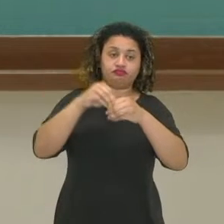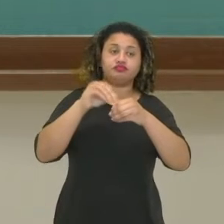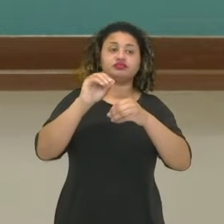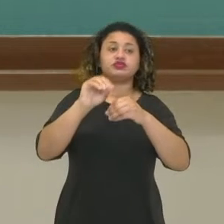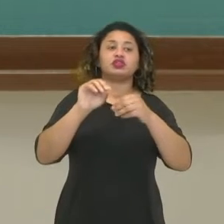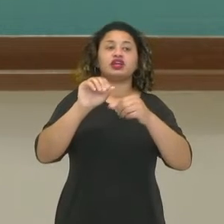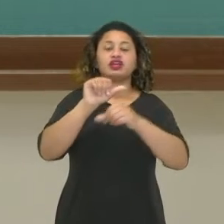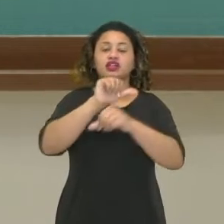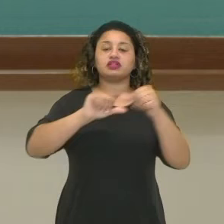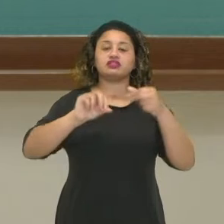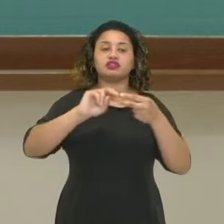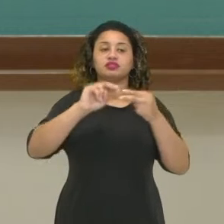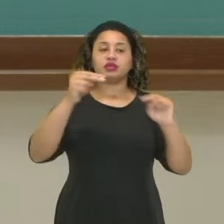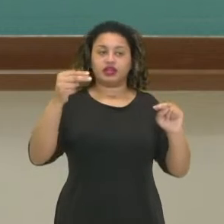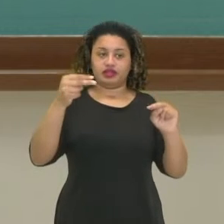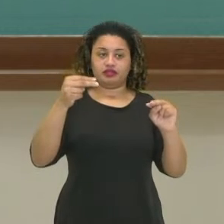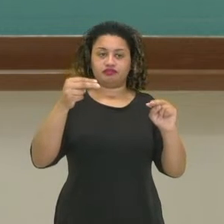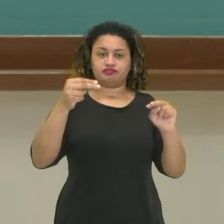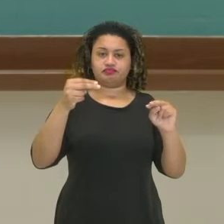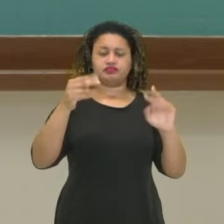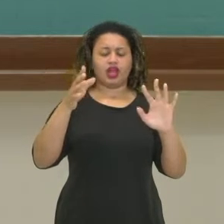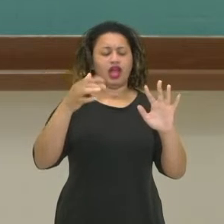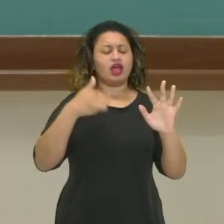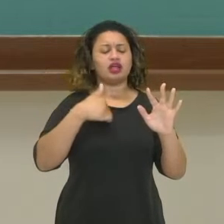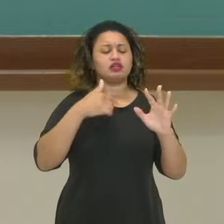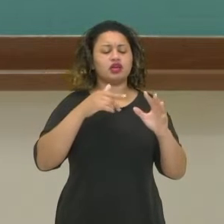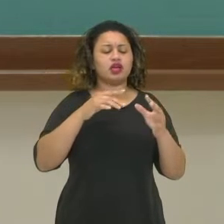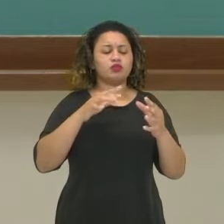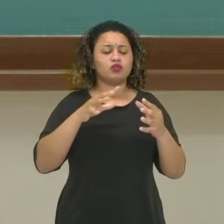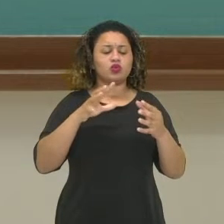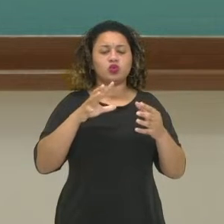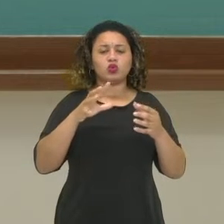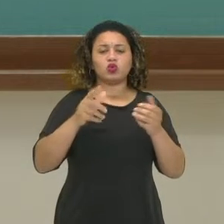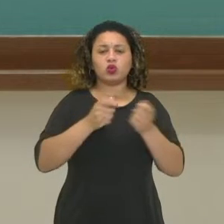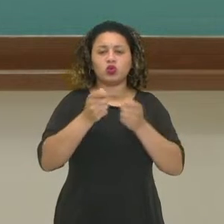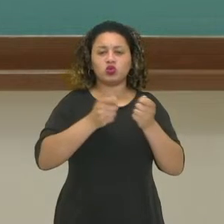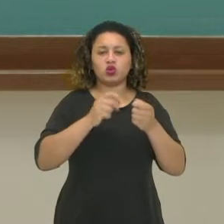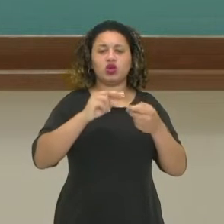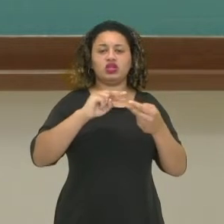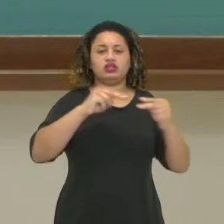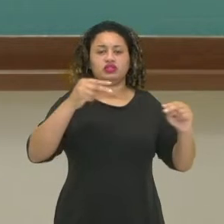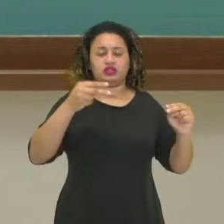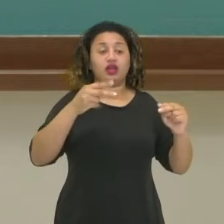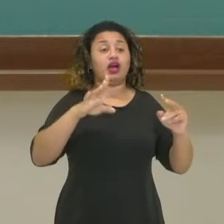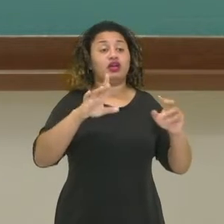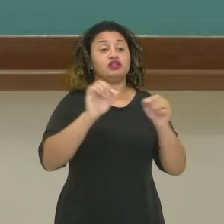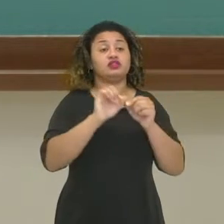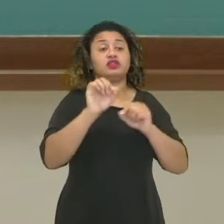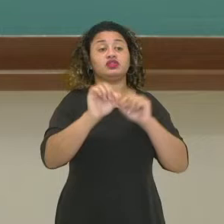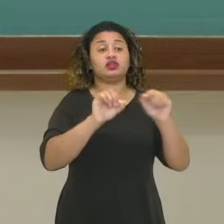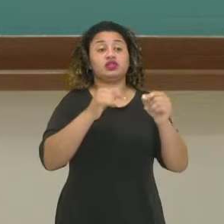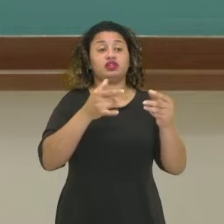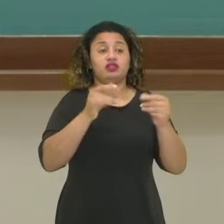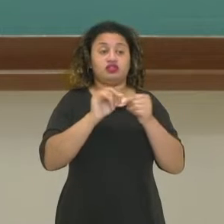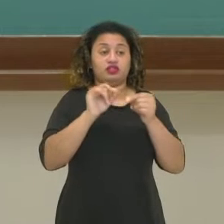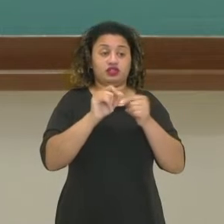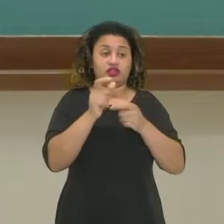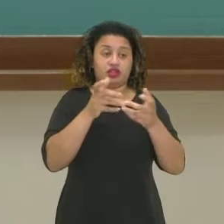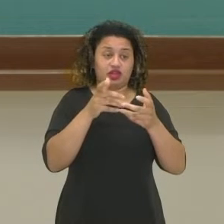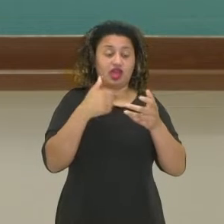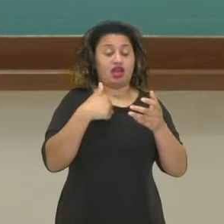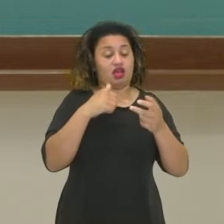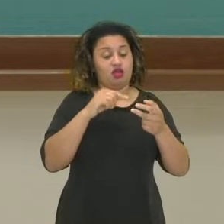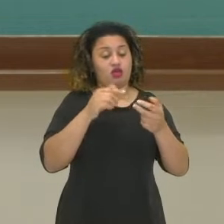como se ele dissesse assim, olha, agora eu que mando, vocês vão fazer o que eu quero. E o que ele quer fazer? Ele quer produzir o RNA, ele quer